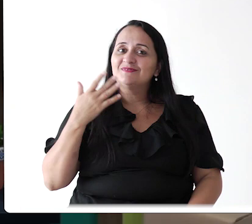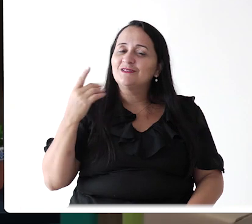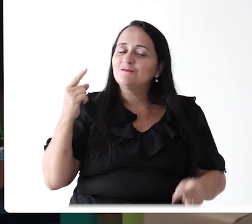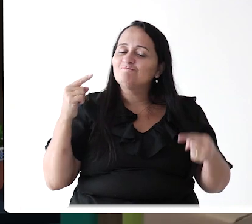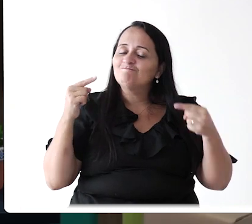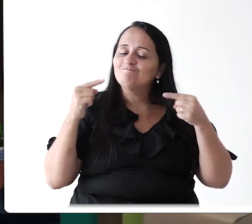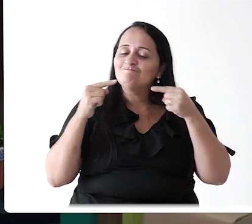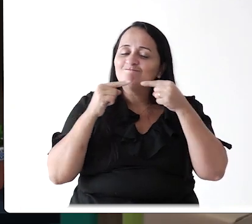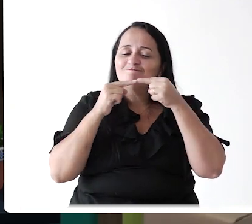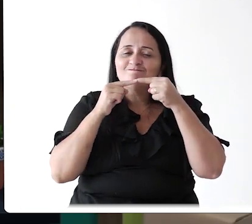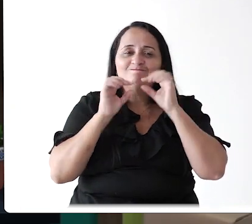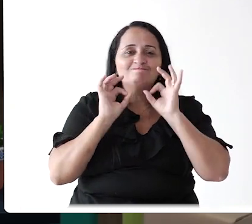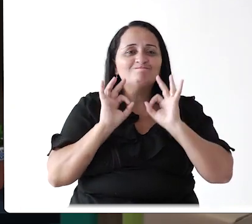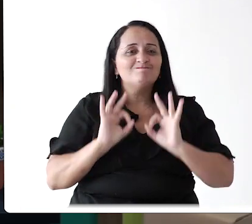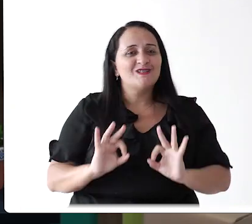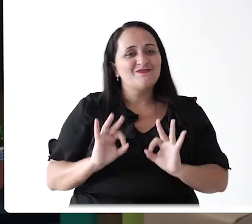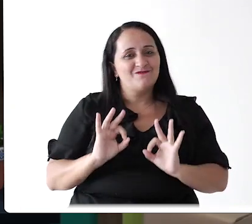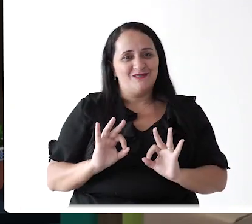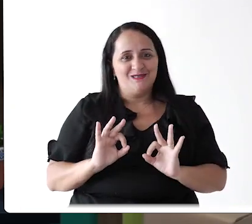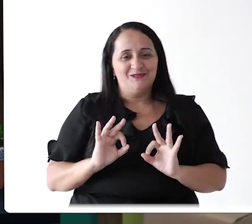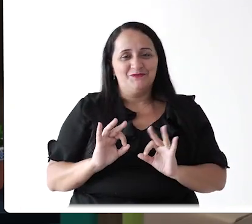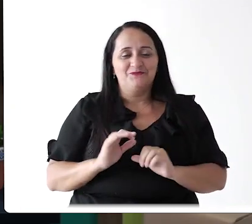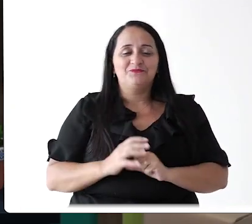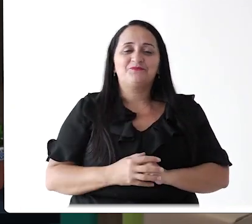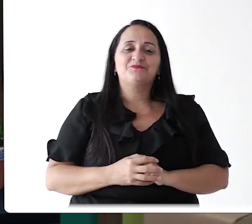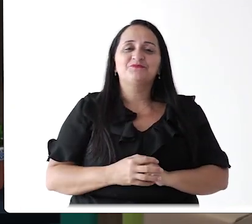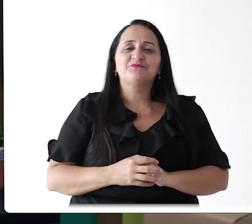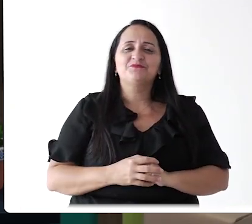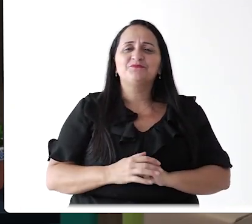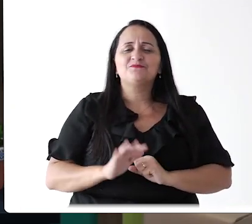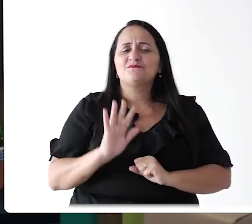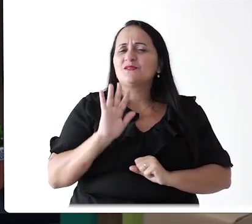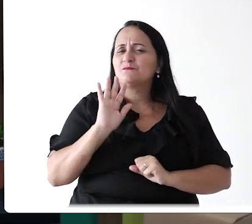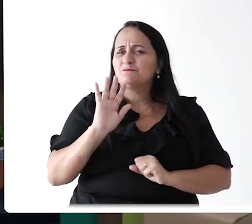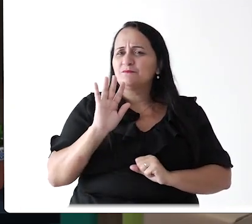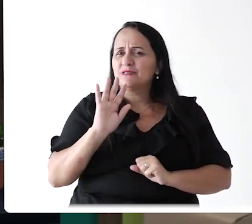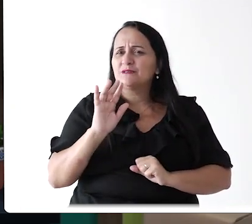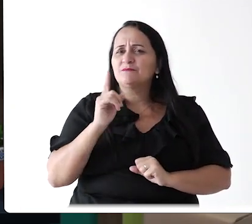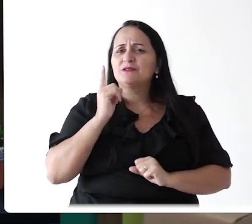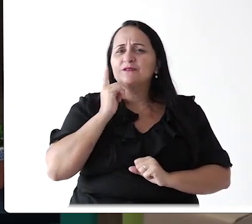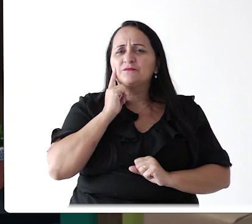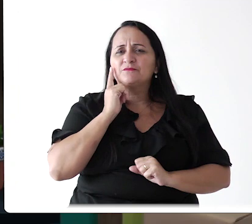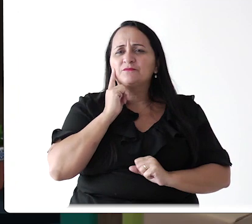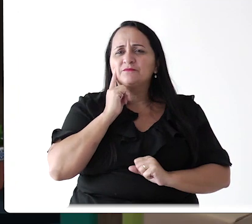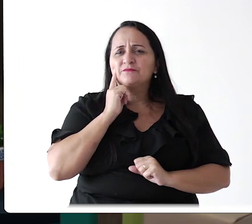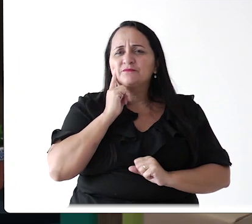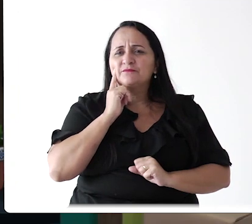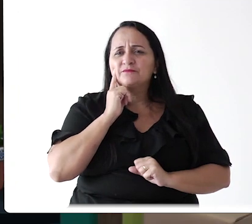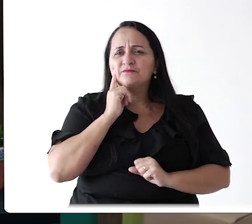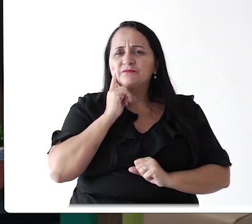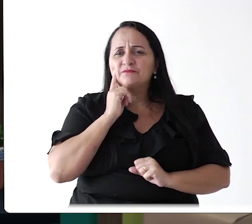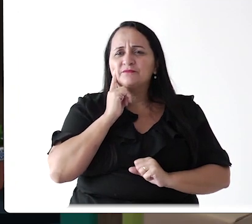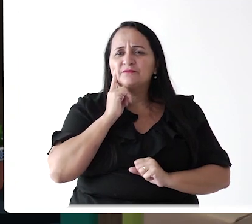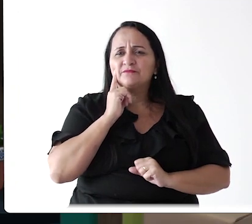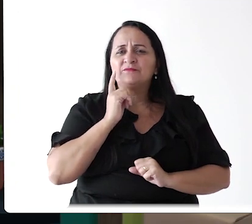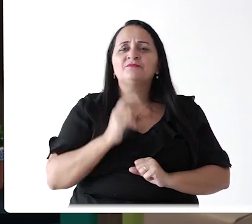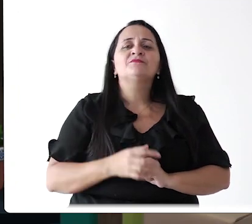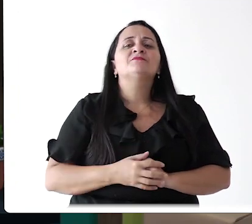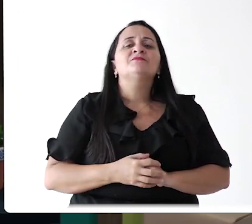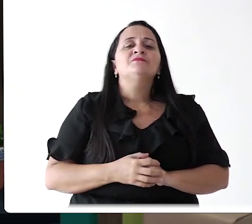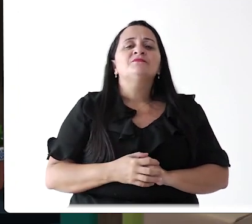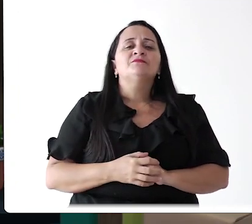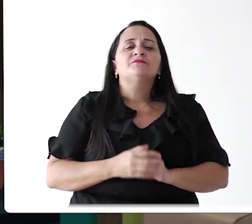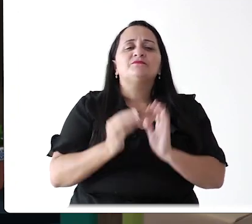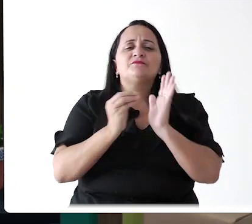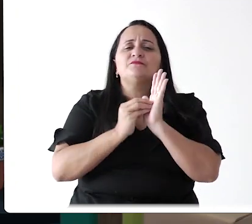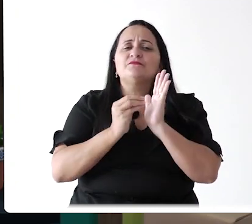encaixe perfeito das peças agora. Mas espera aí. Vamos ler tudo de novo para identificar a